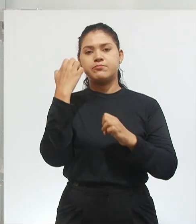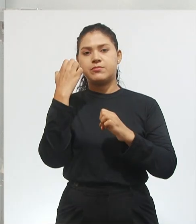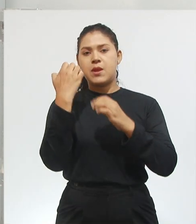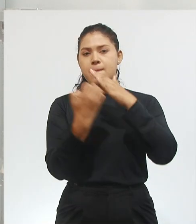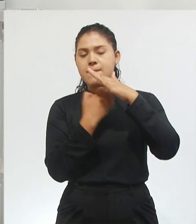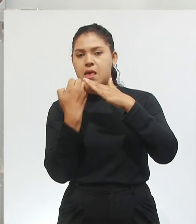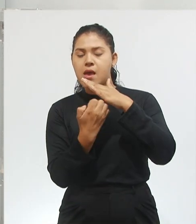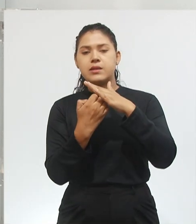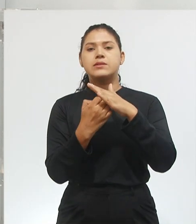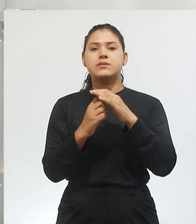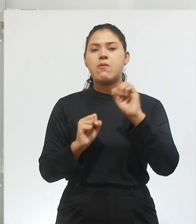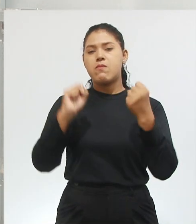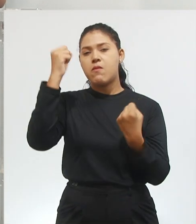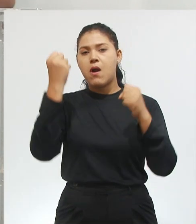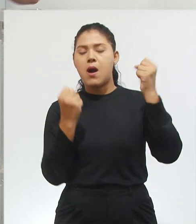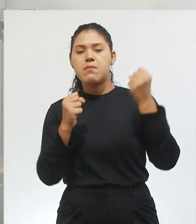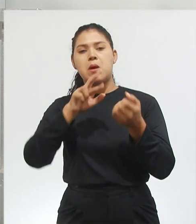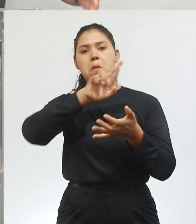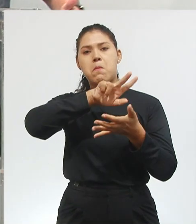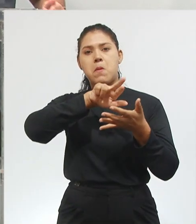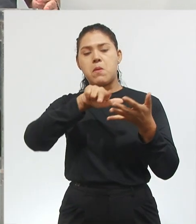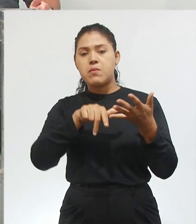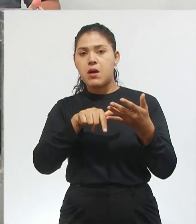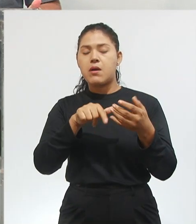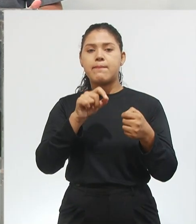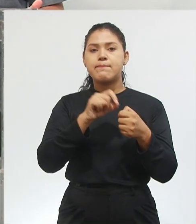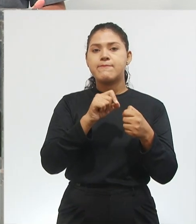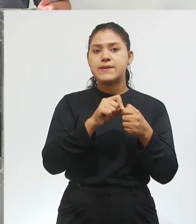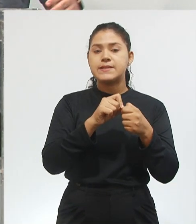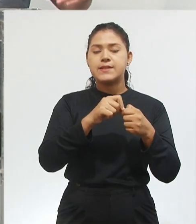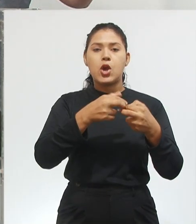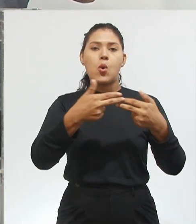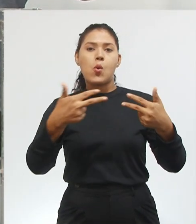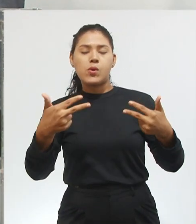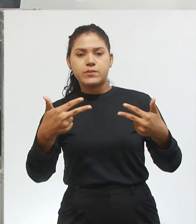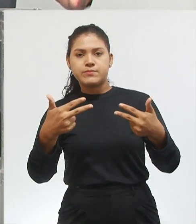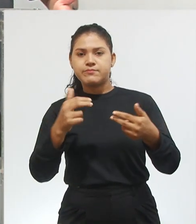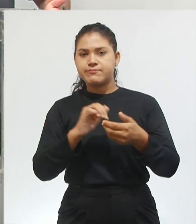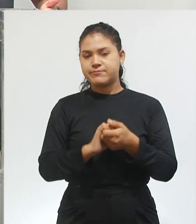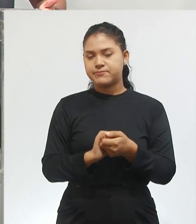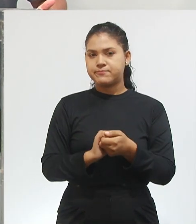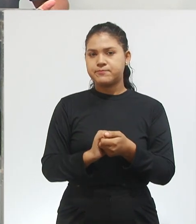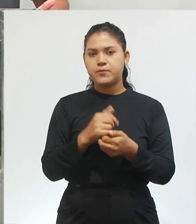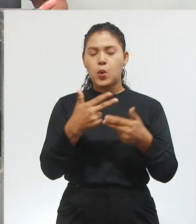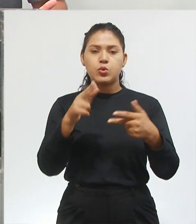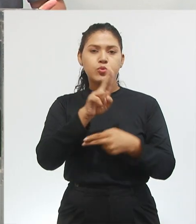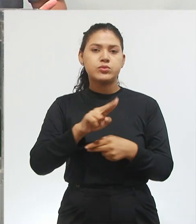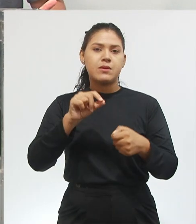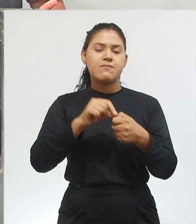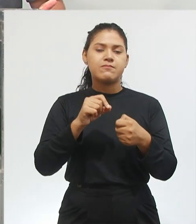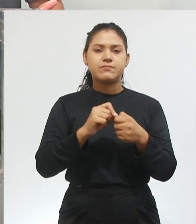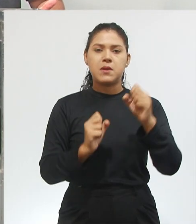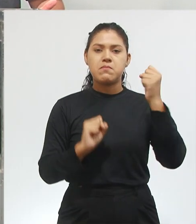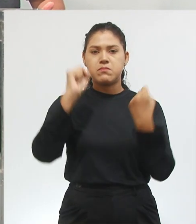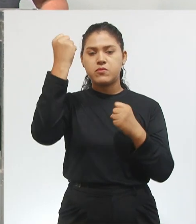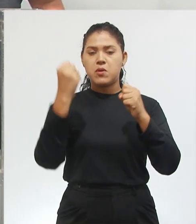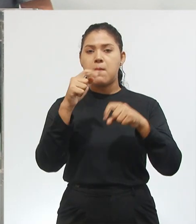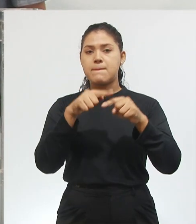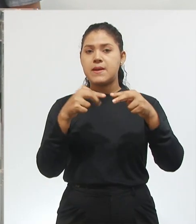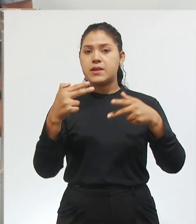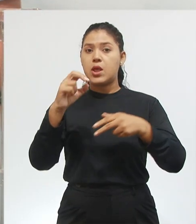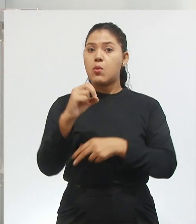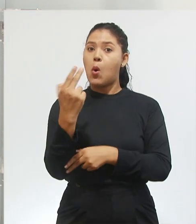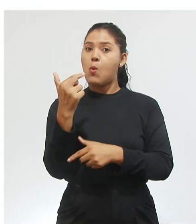utilizando nas matérias primas né nas receitas enfim paraa produção ali do seu bem ou produto